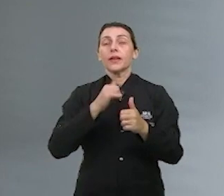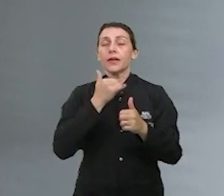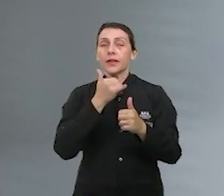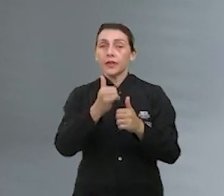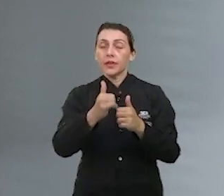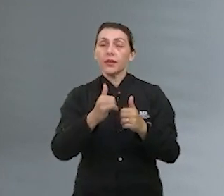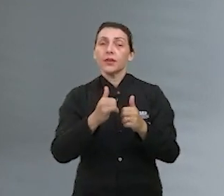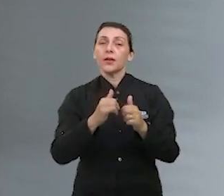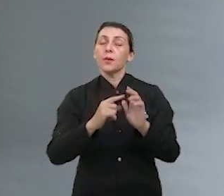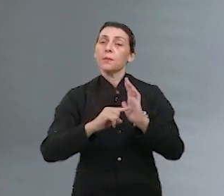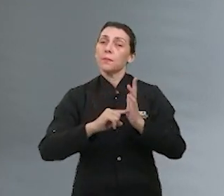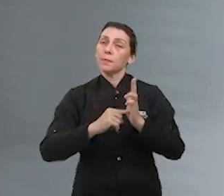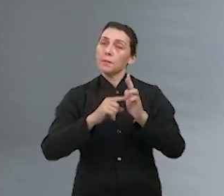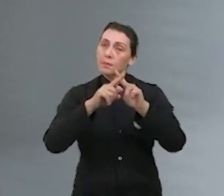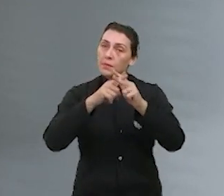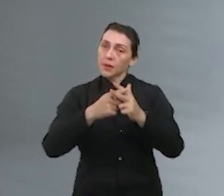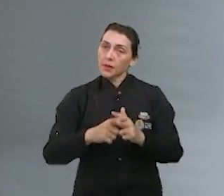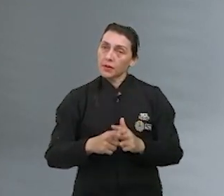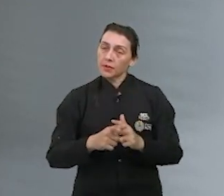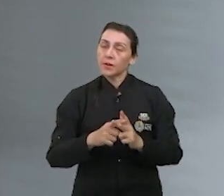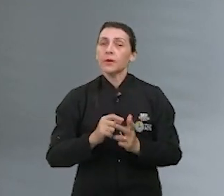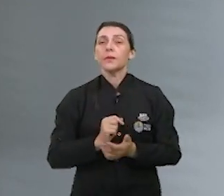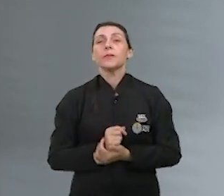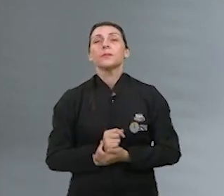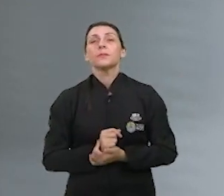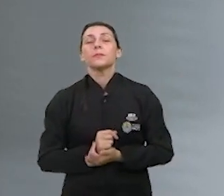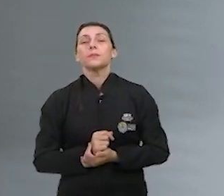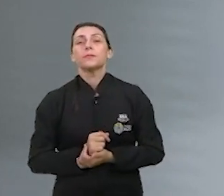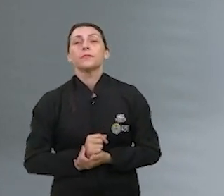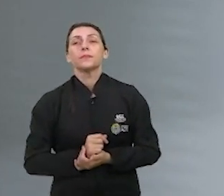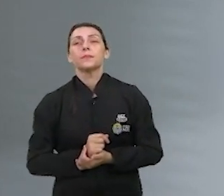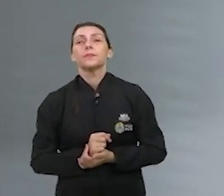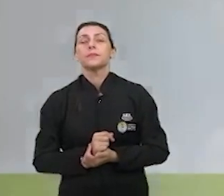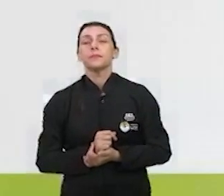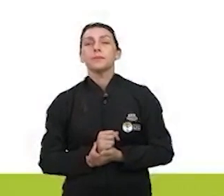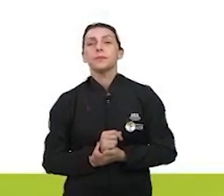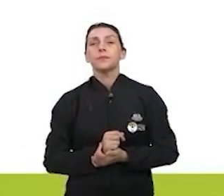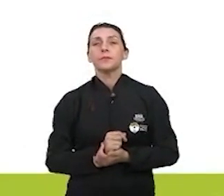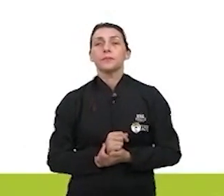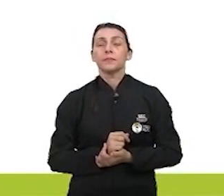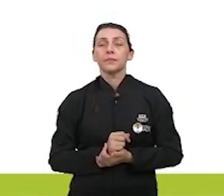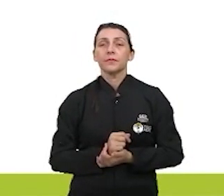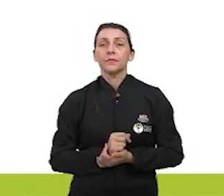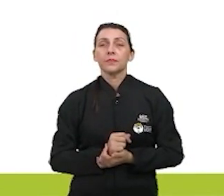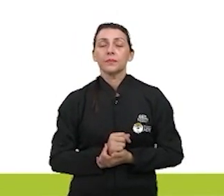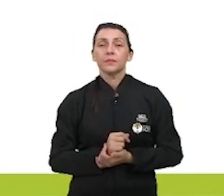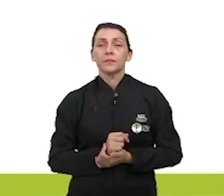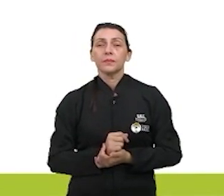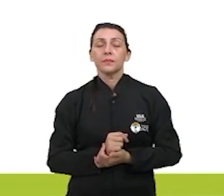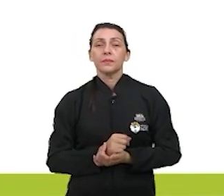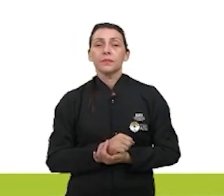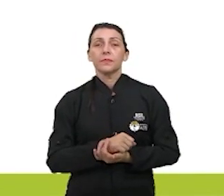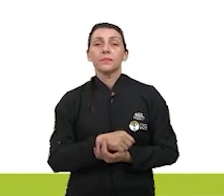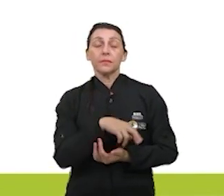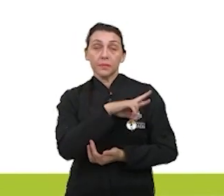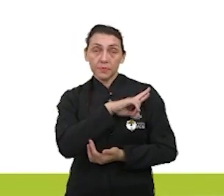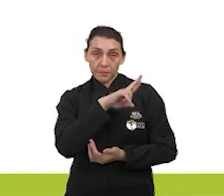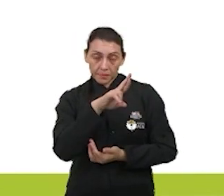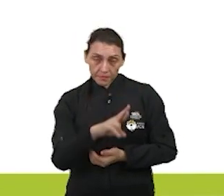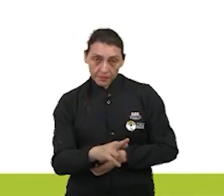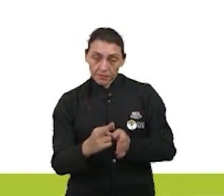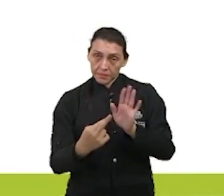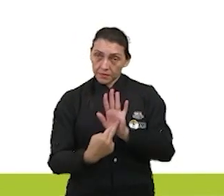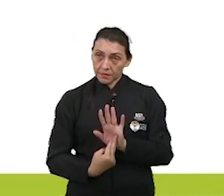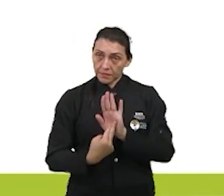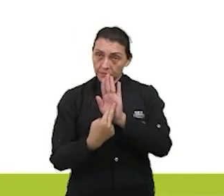elétrica e transforma em energia mecânica, tá? Aí vamos ver as representações. Como eu falei para vocês inicialmente, no